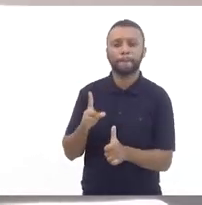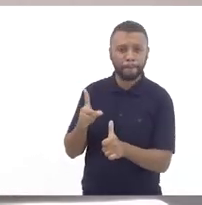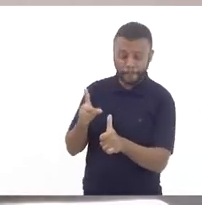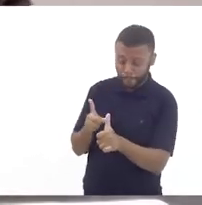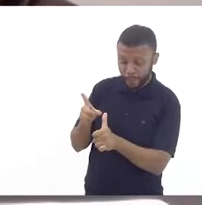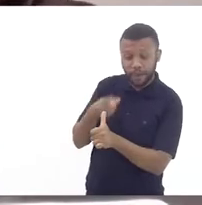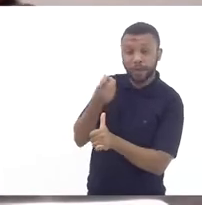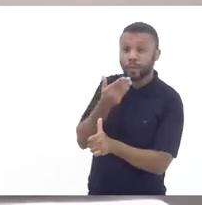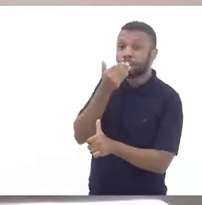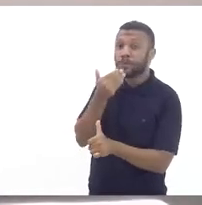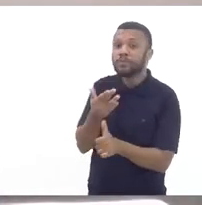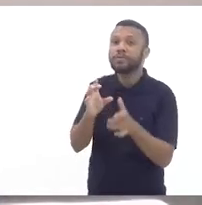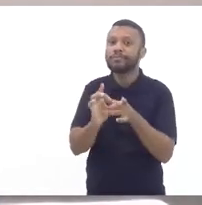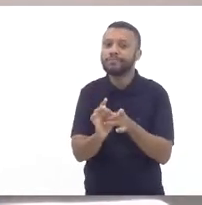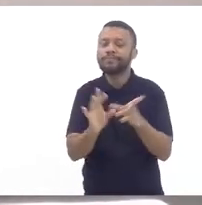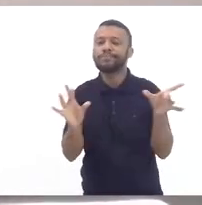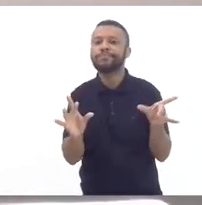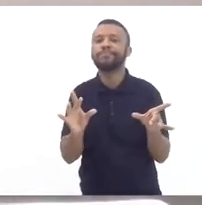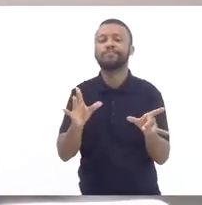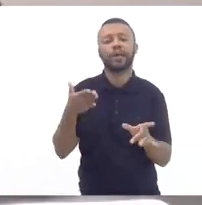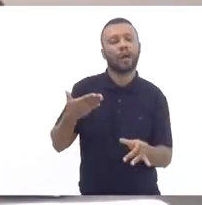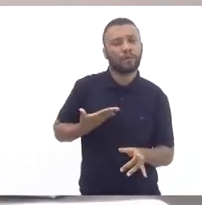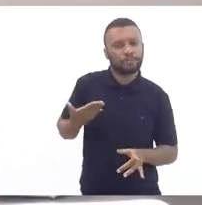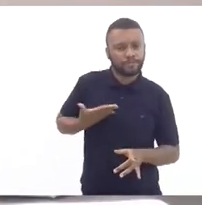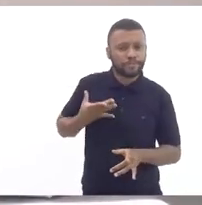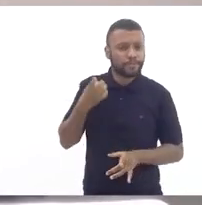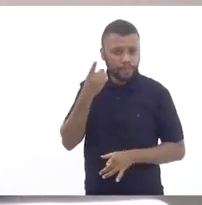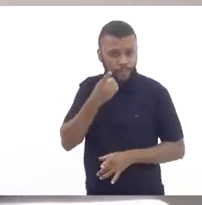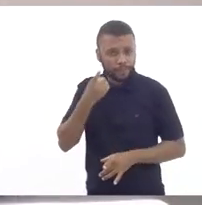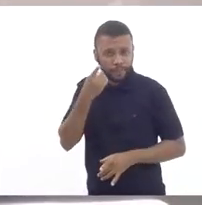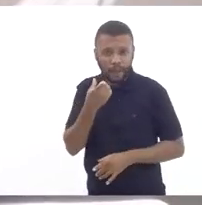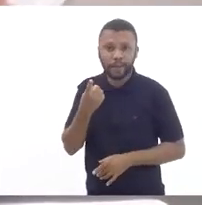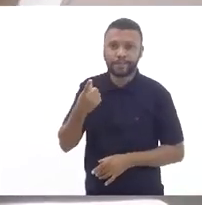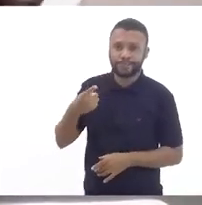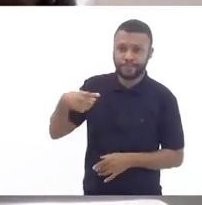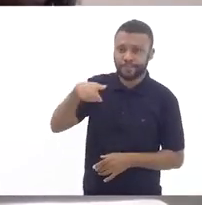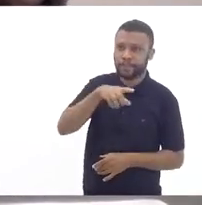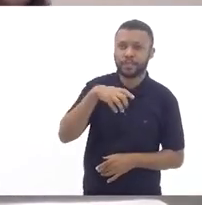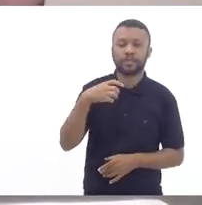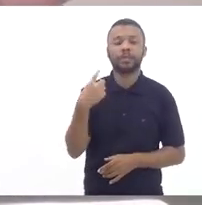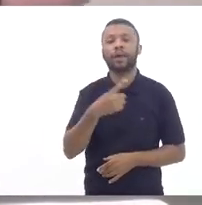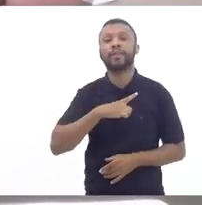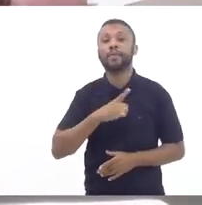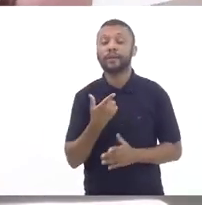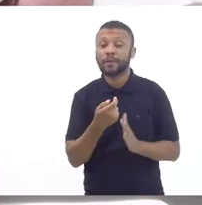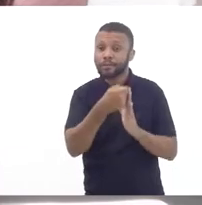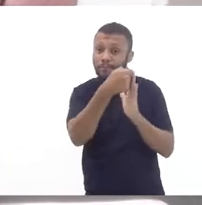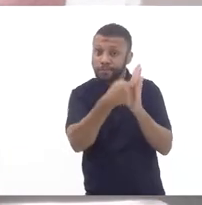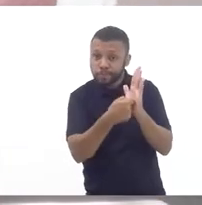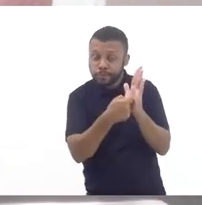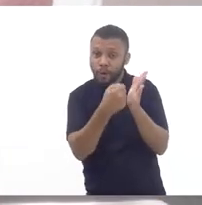autorização dos meus pares, porque nós temos aqui o 9º aditivo do